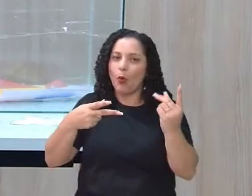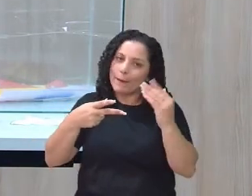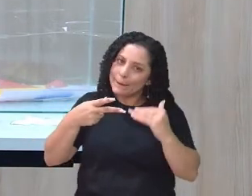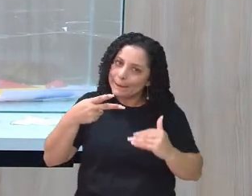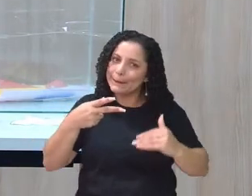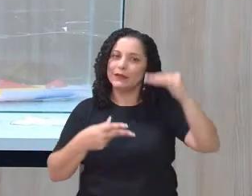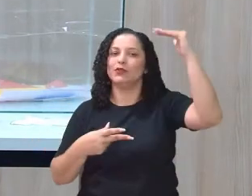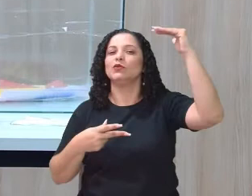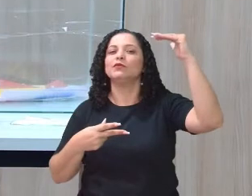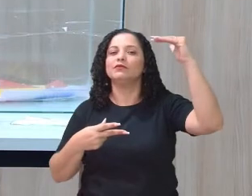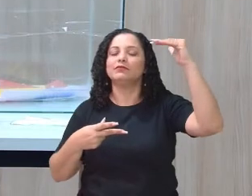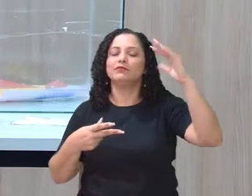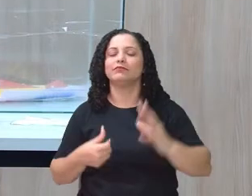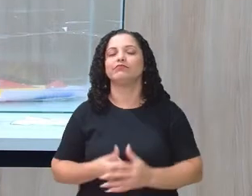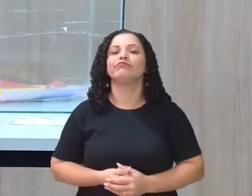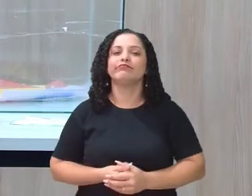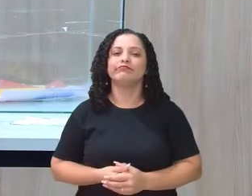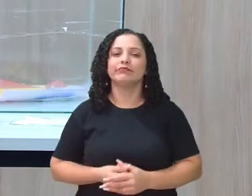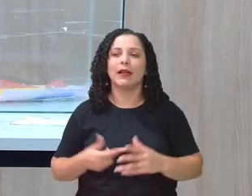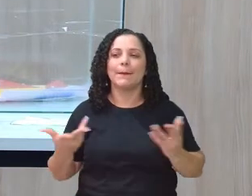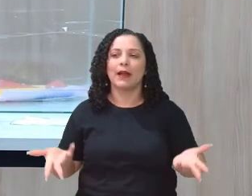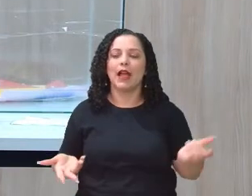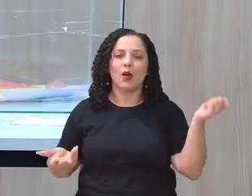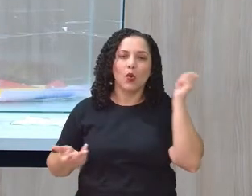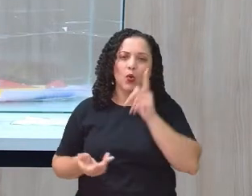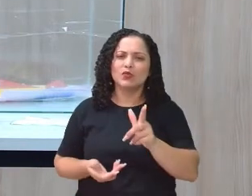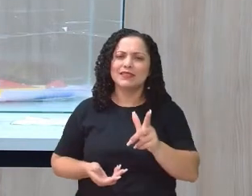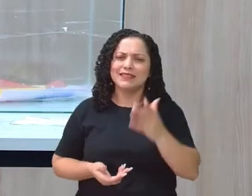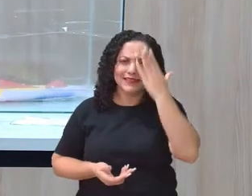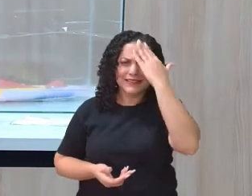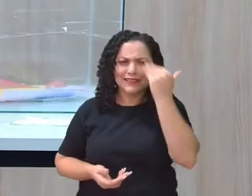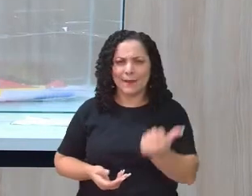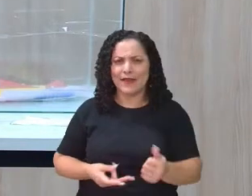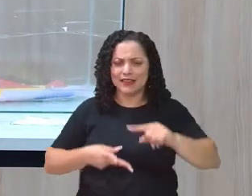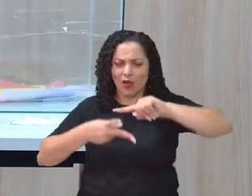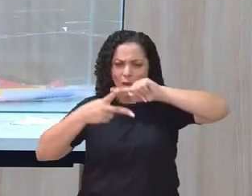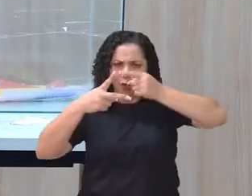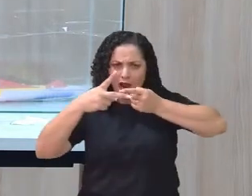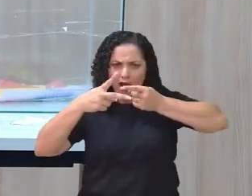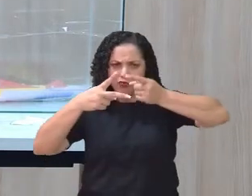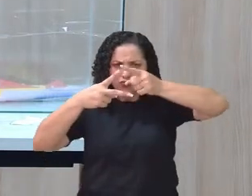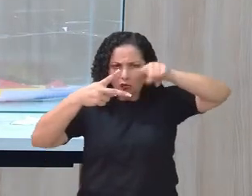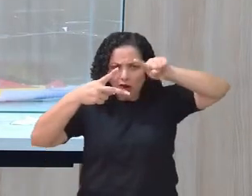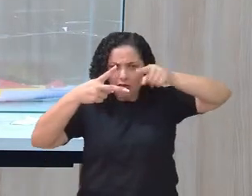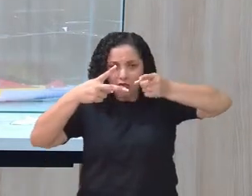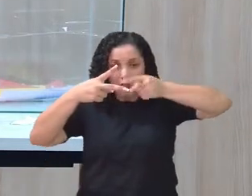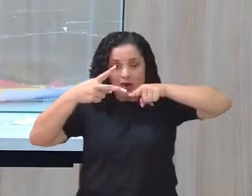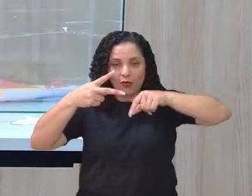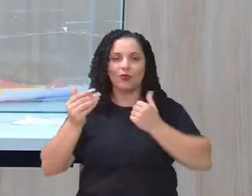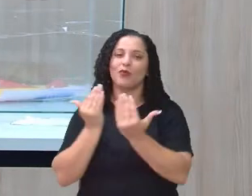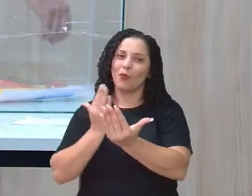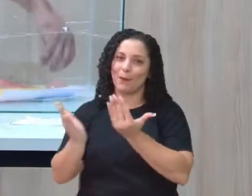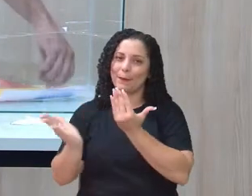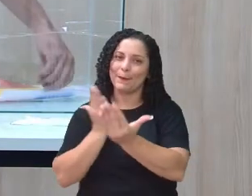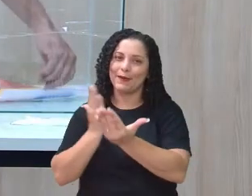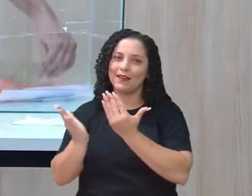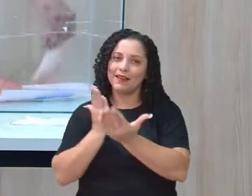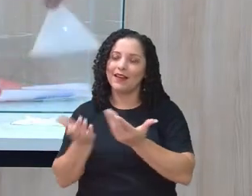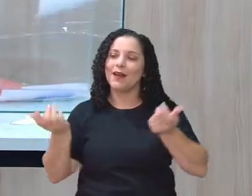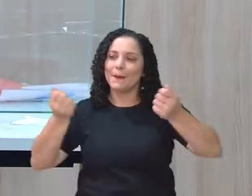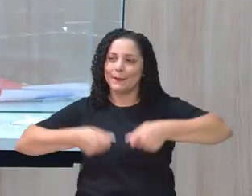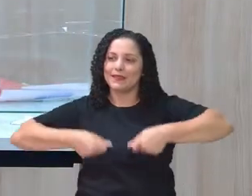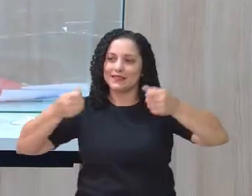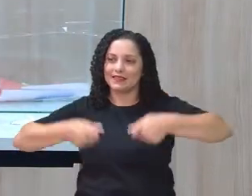certo? Então, para a gente falar desses ângulos, eu preciso ter uma comparação. E eu trouxe aqui